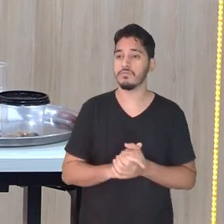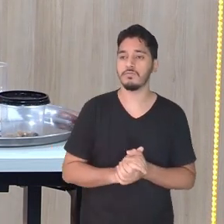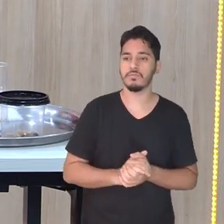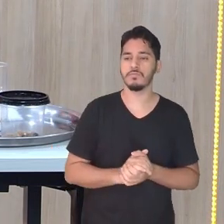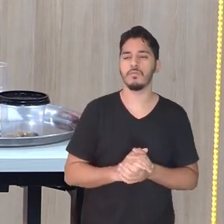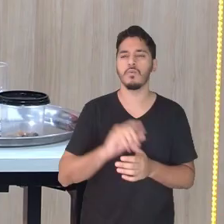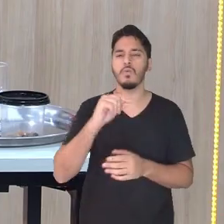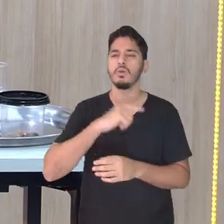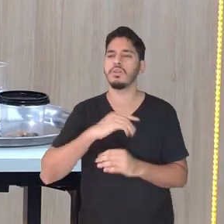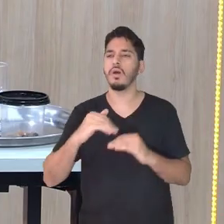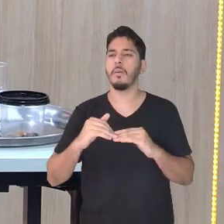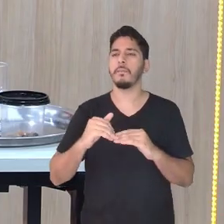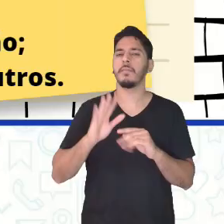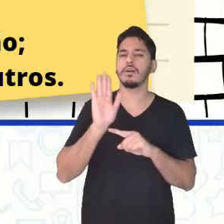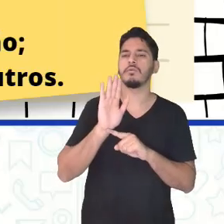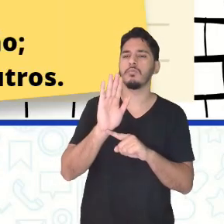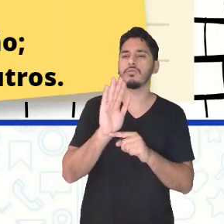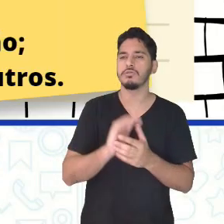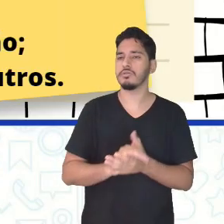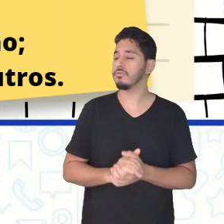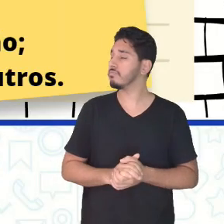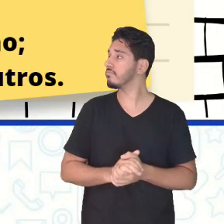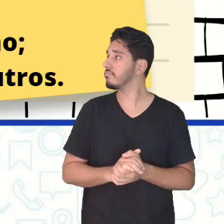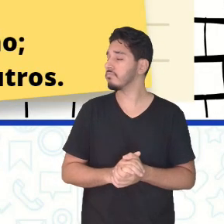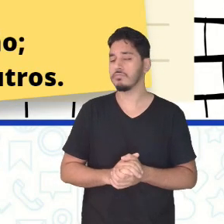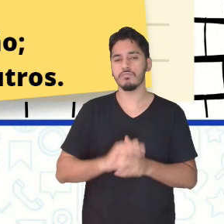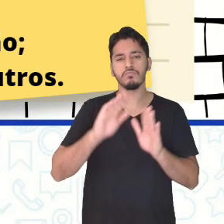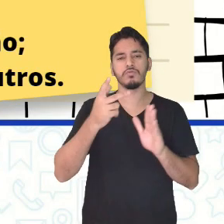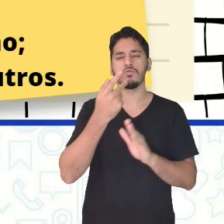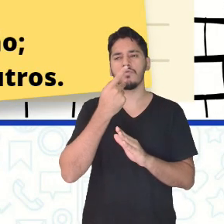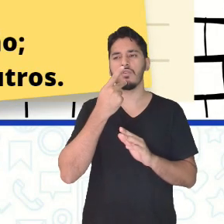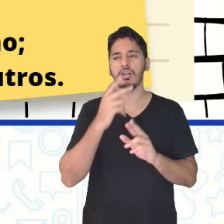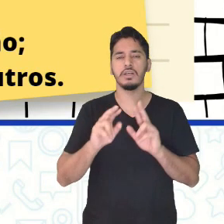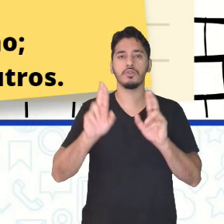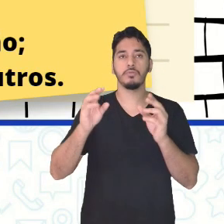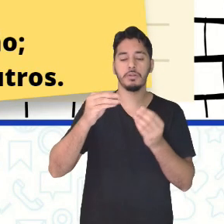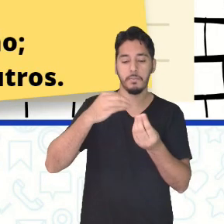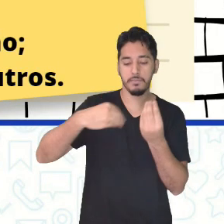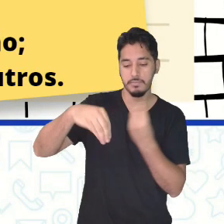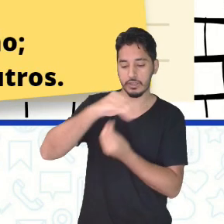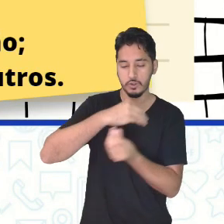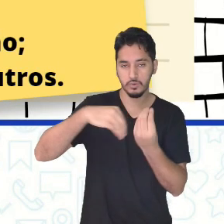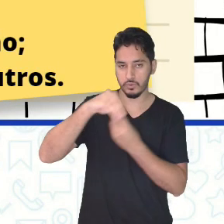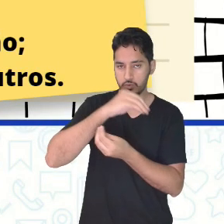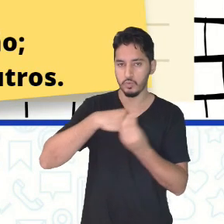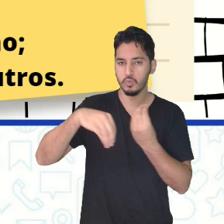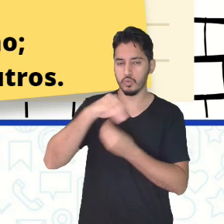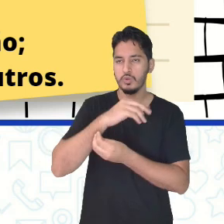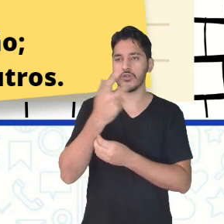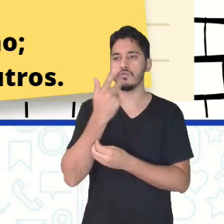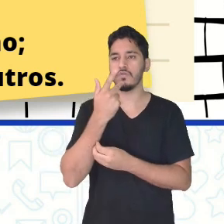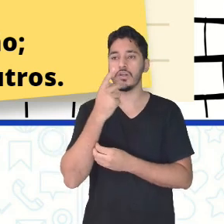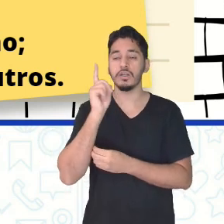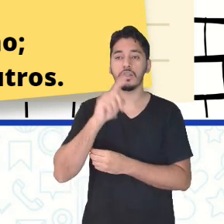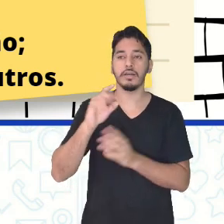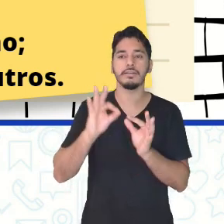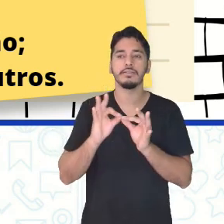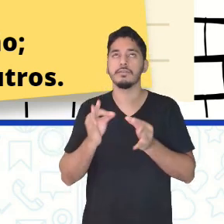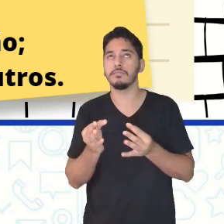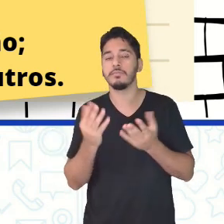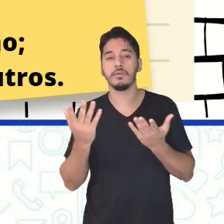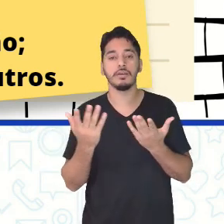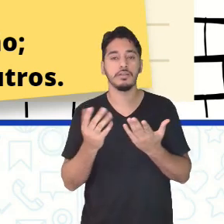eu tenho mais aqui para mostrar a vocês? Quando a gente fala a questão aí de mistura, né, e a gente diz que é